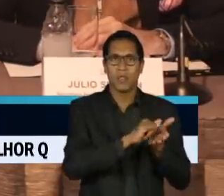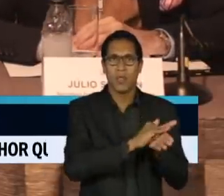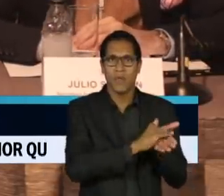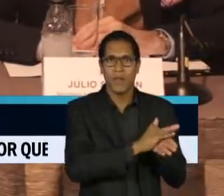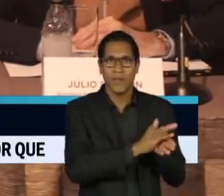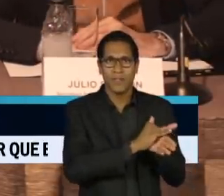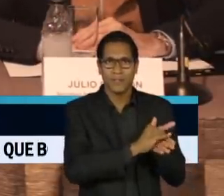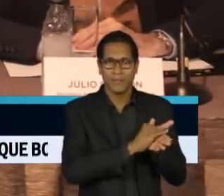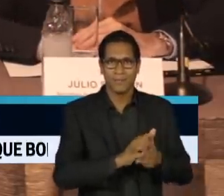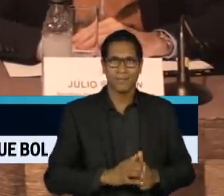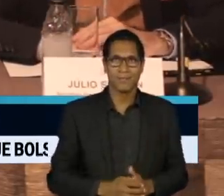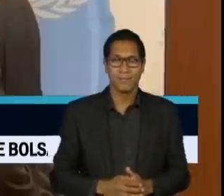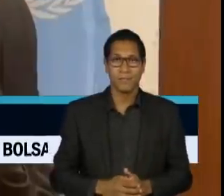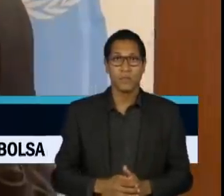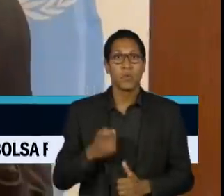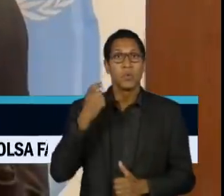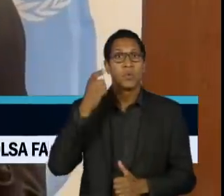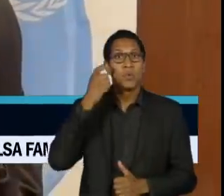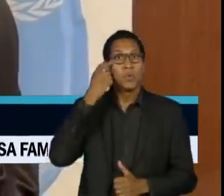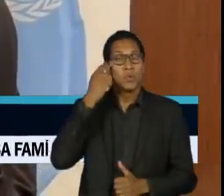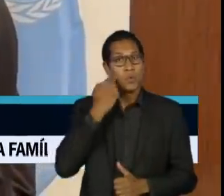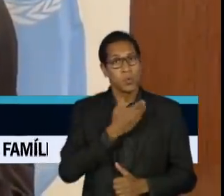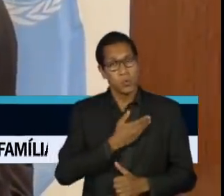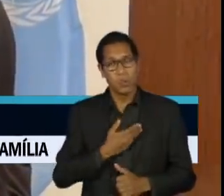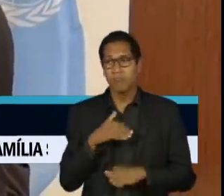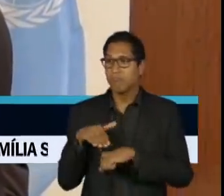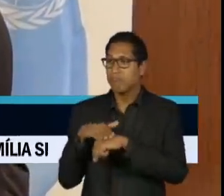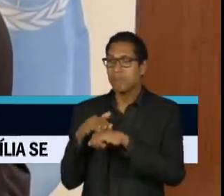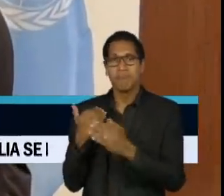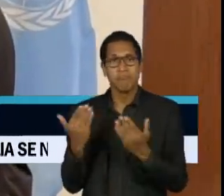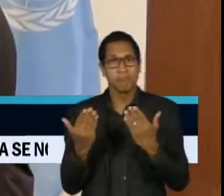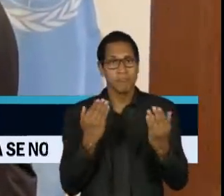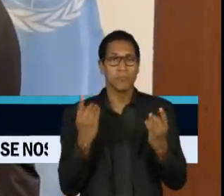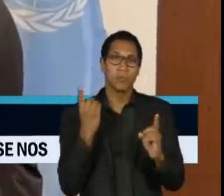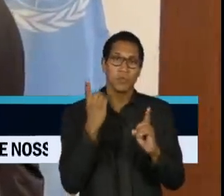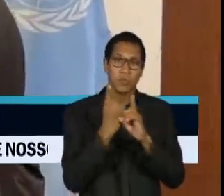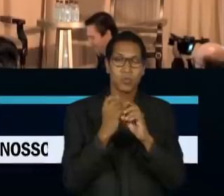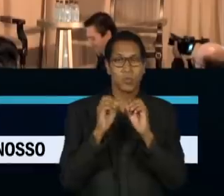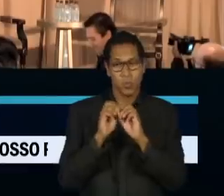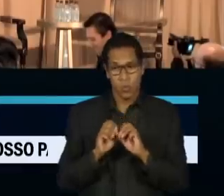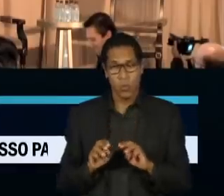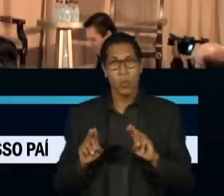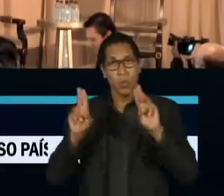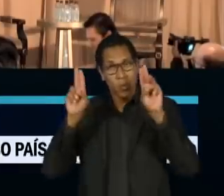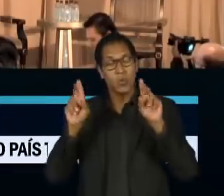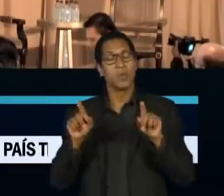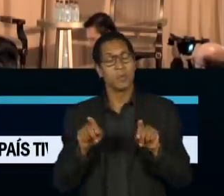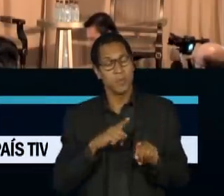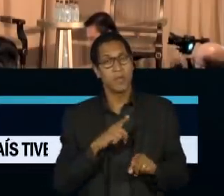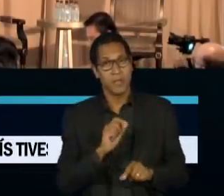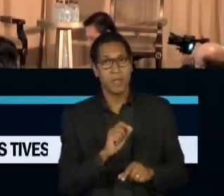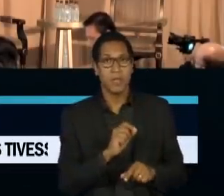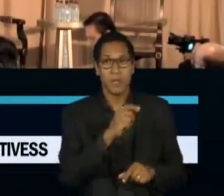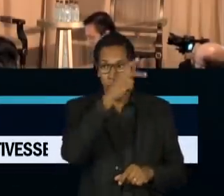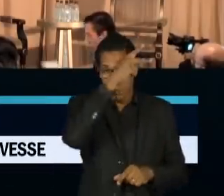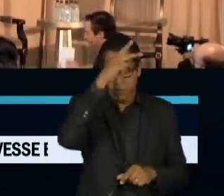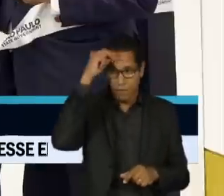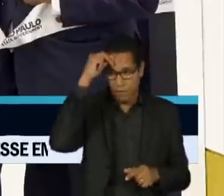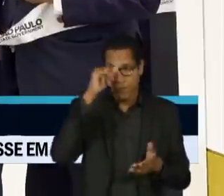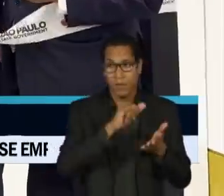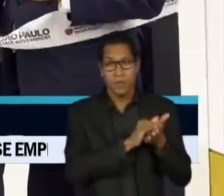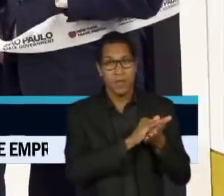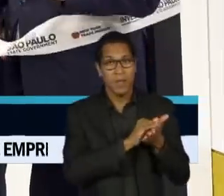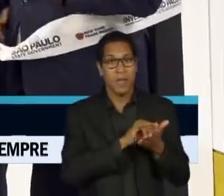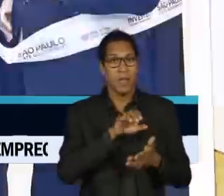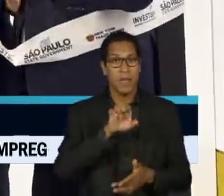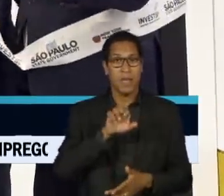um balanço da semana em Nova York, encontros com o secretário-geral da ONU, Antônio Guterres, e o prefeito eleito de Nova York, Eric Adams, além